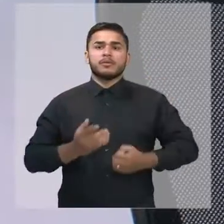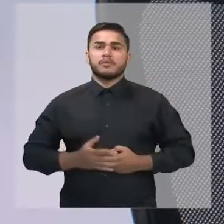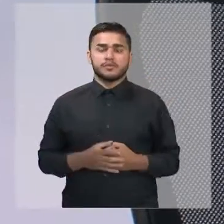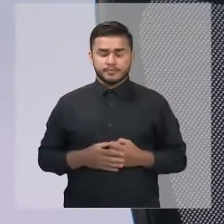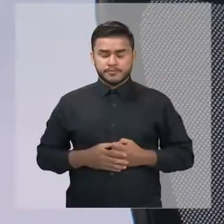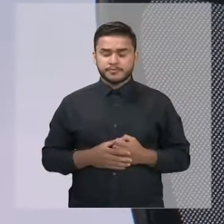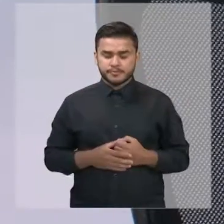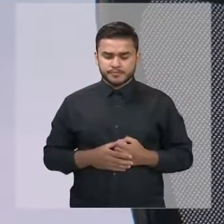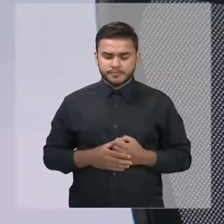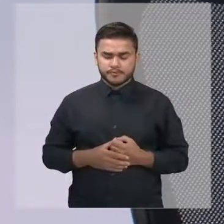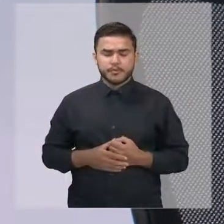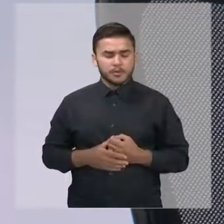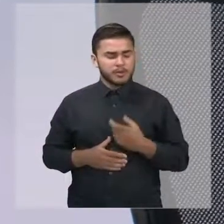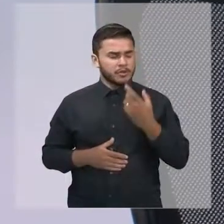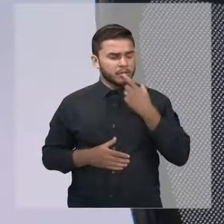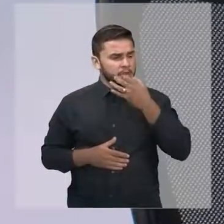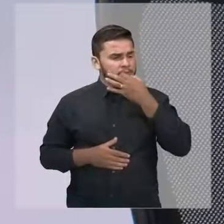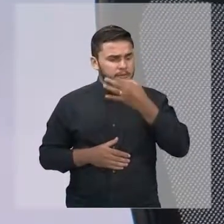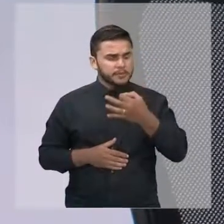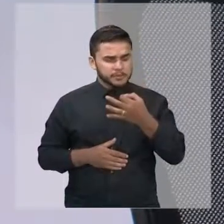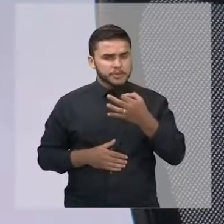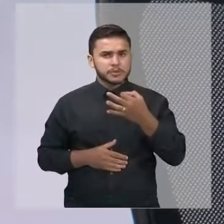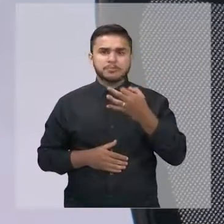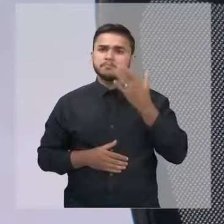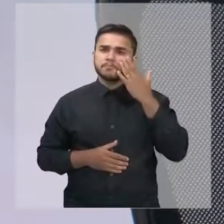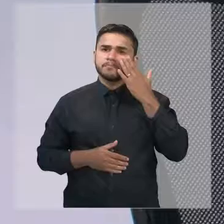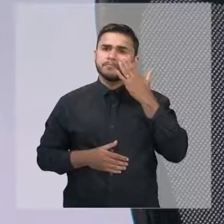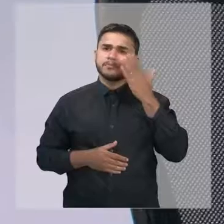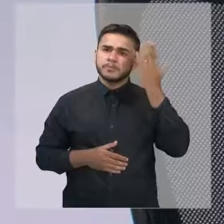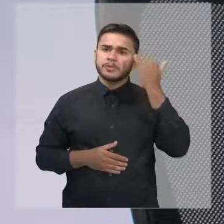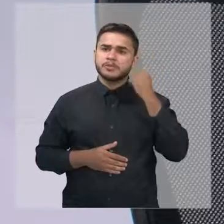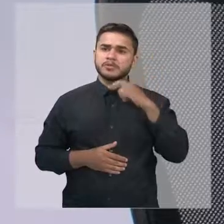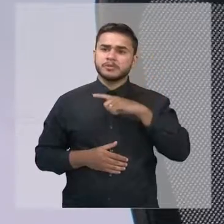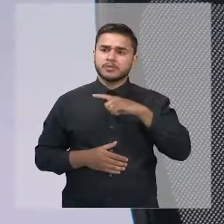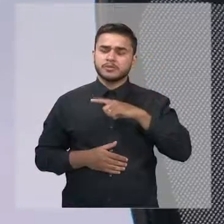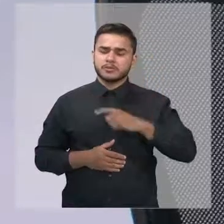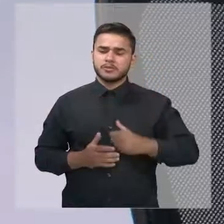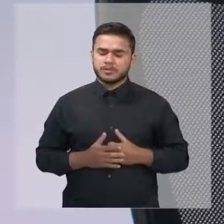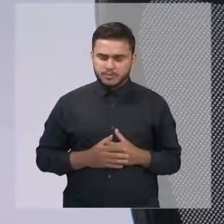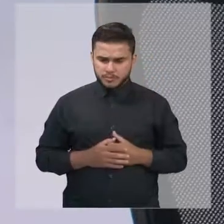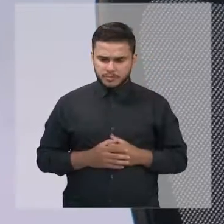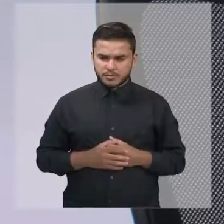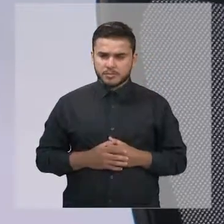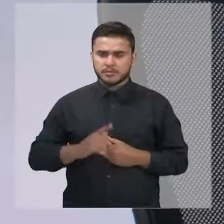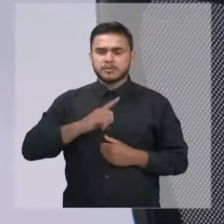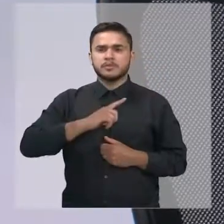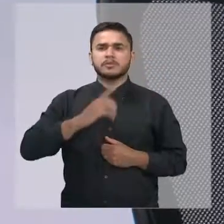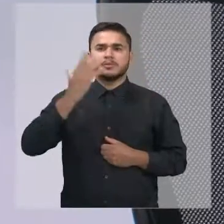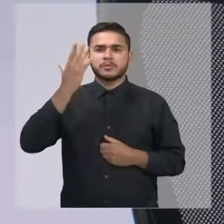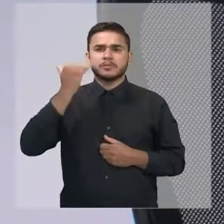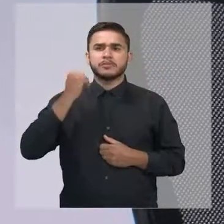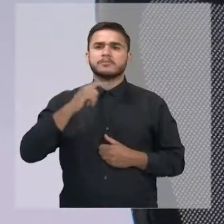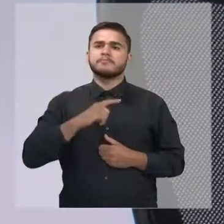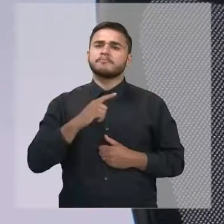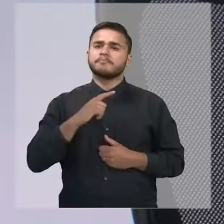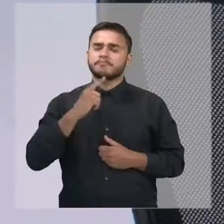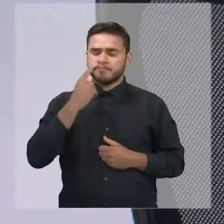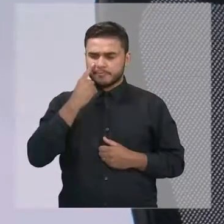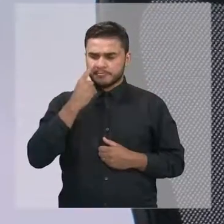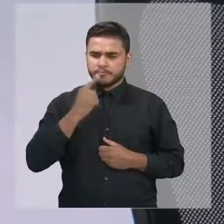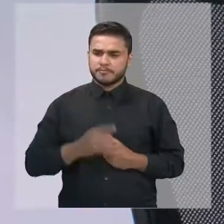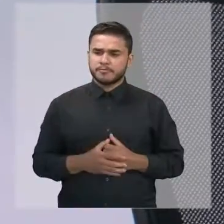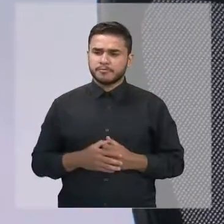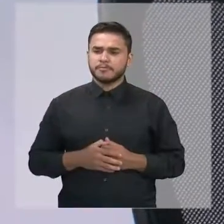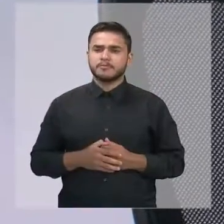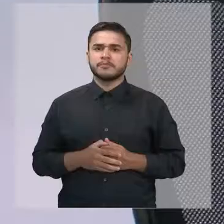aquela sensação de que os jovens que estão na marginalidade são mais violentos do que os marginais que eles